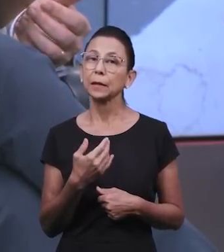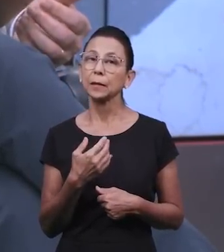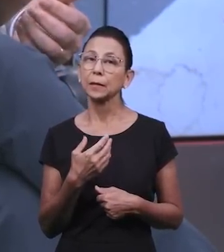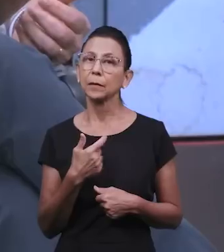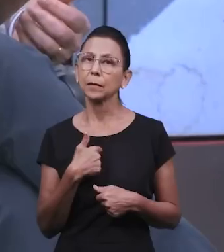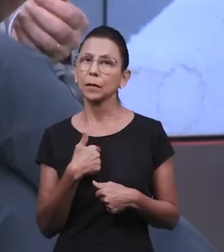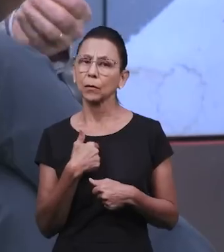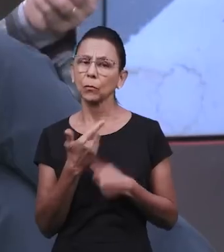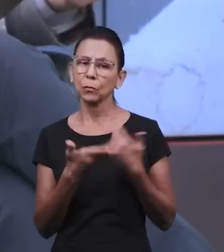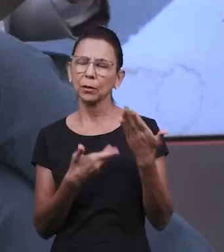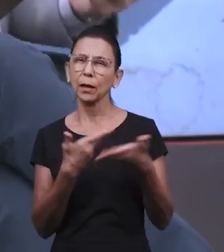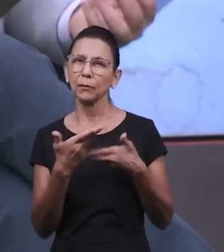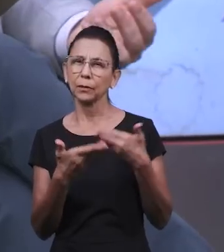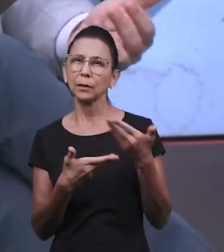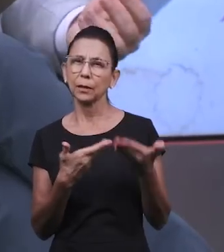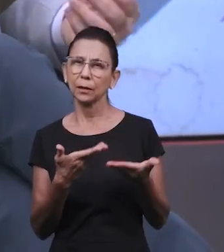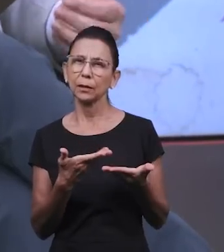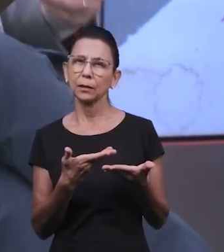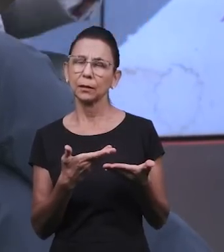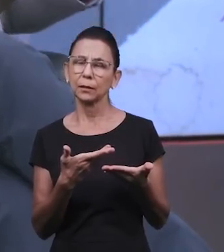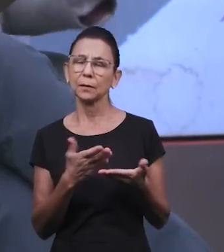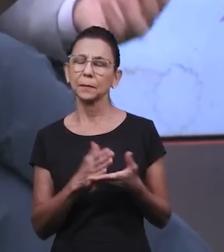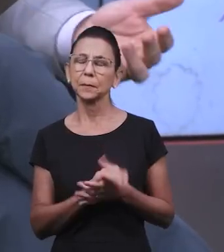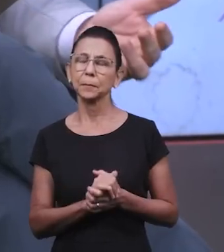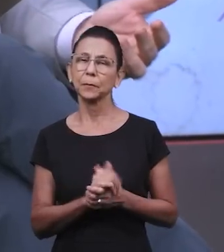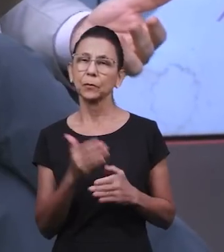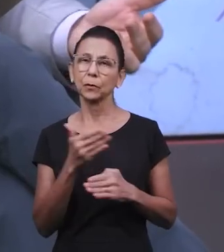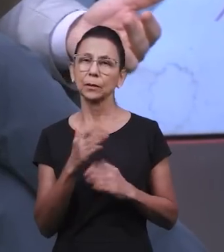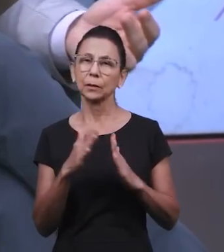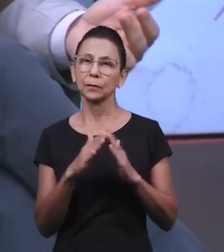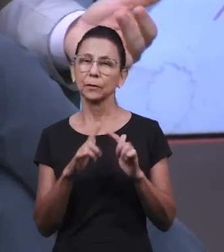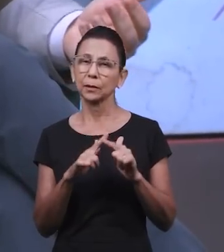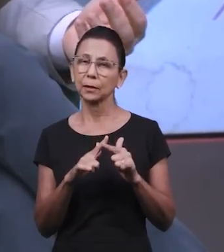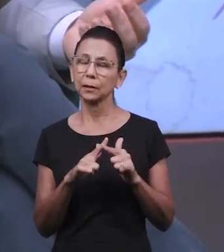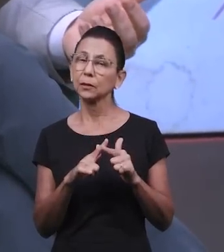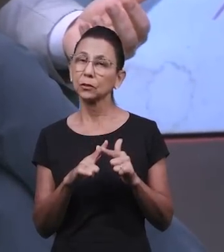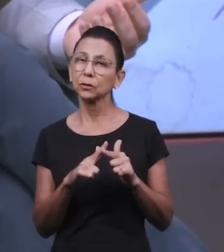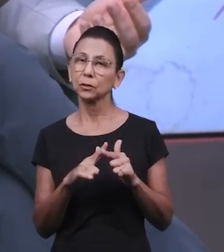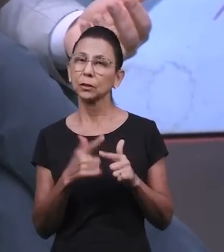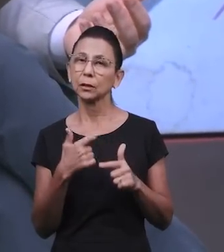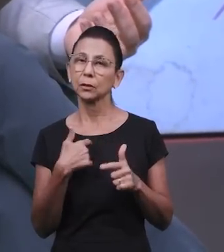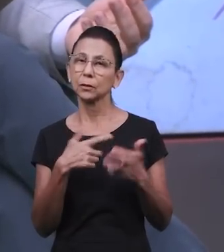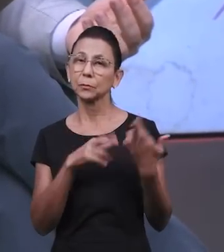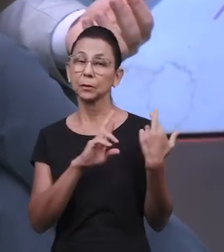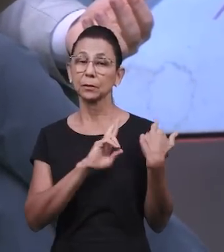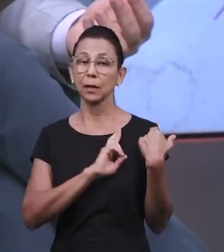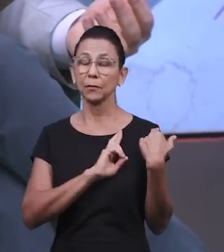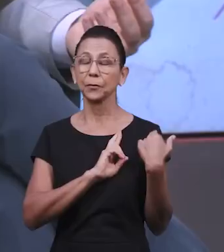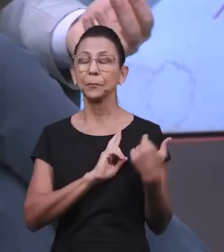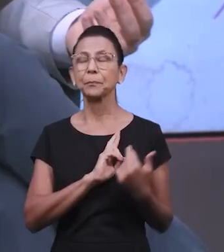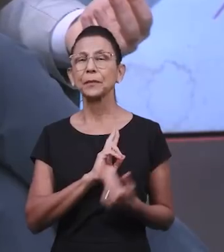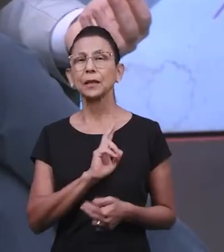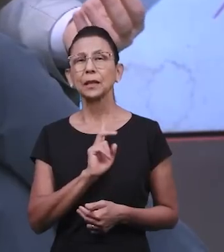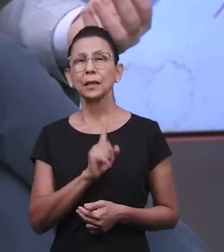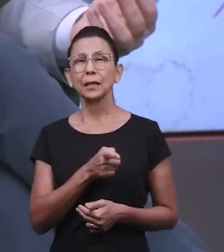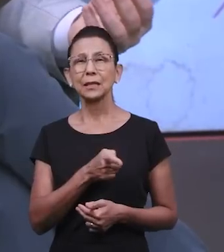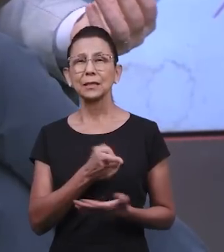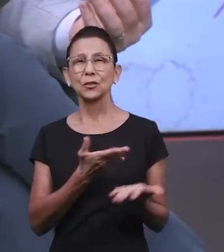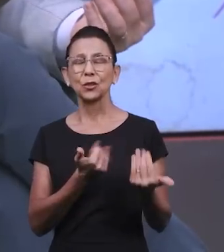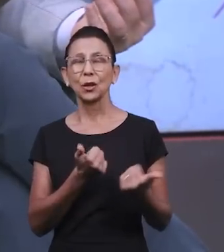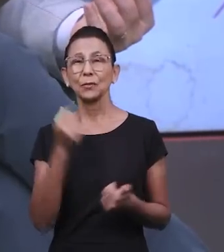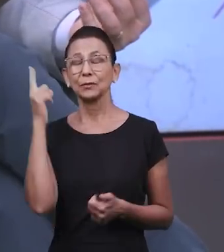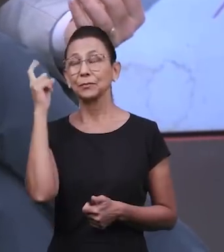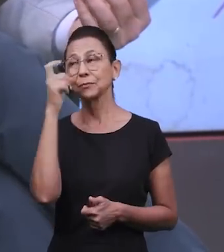ele, ao relatar o quão difícil estava o momento dele, ele disse o